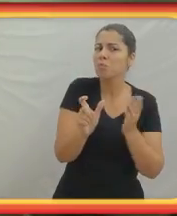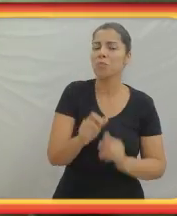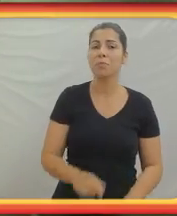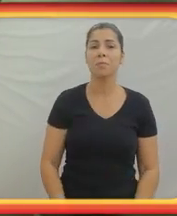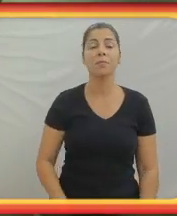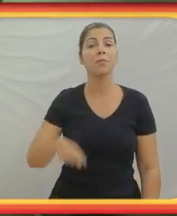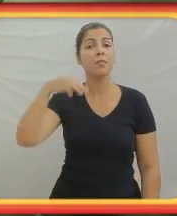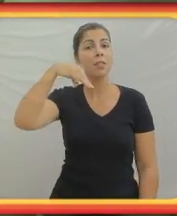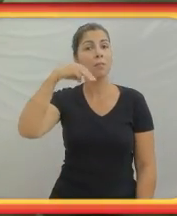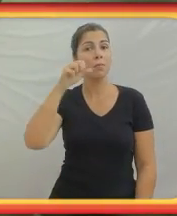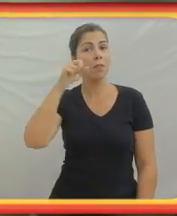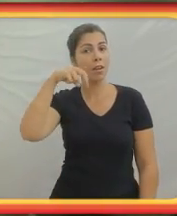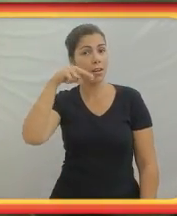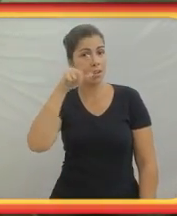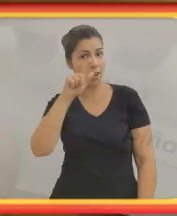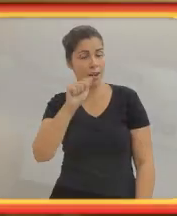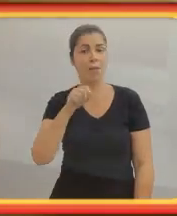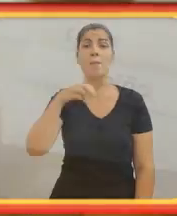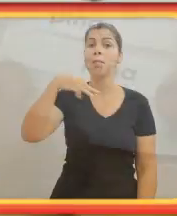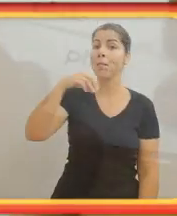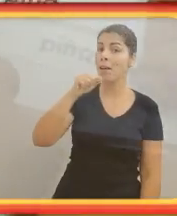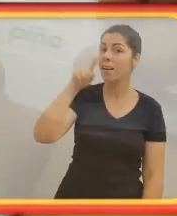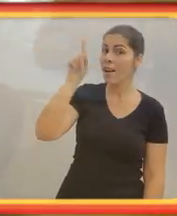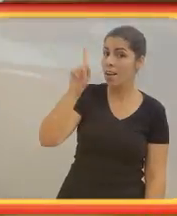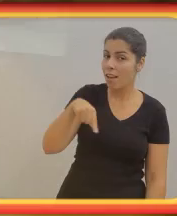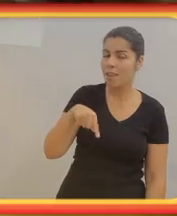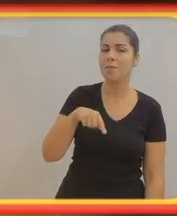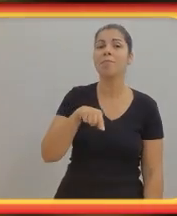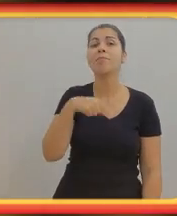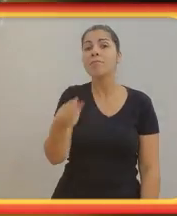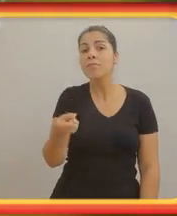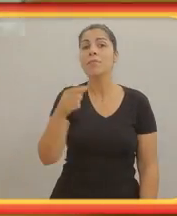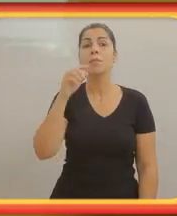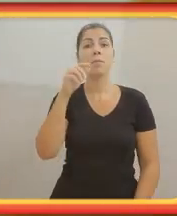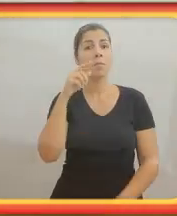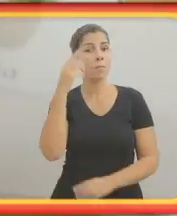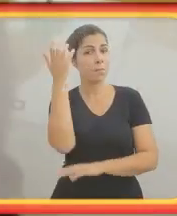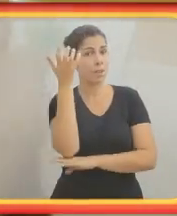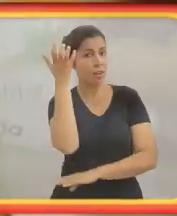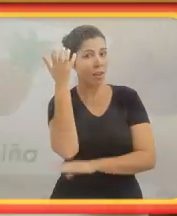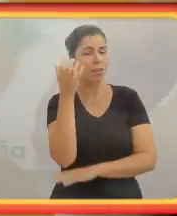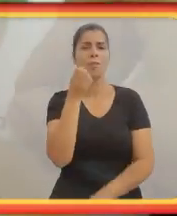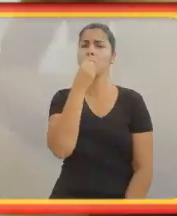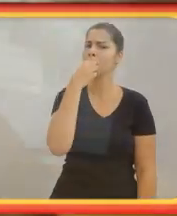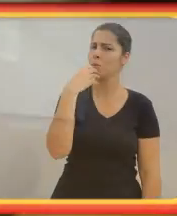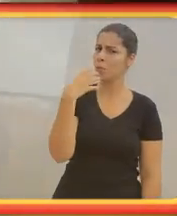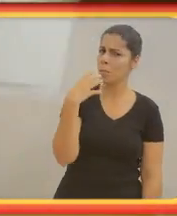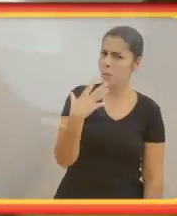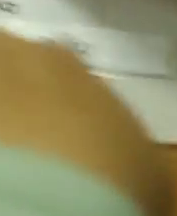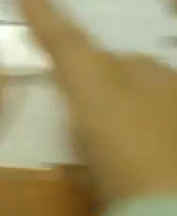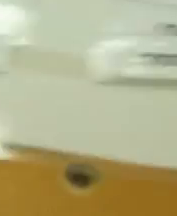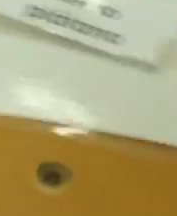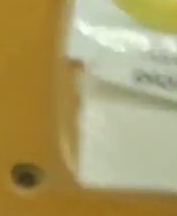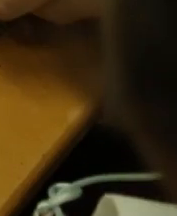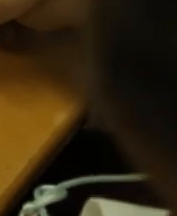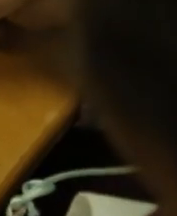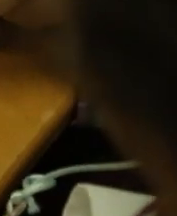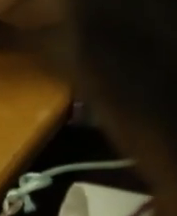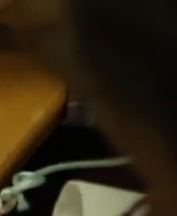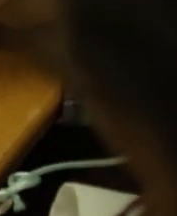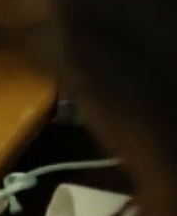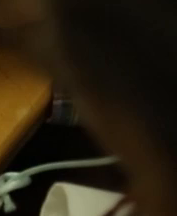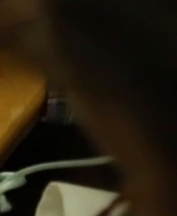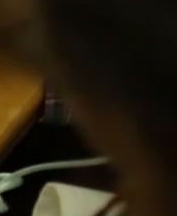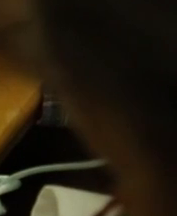Qual é esta palavra? Manga. Manga e? Abacaxi. Muito bem.